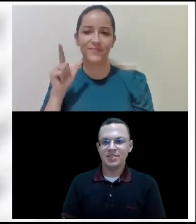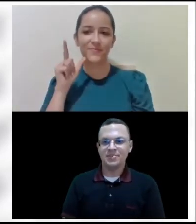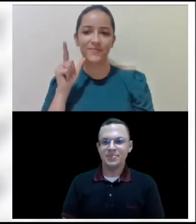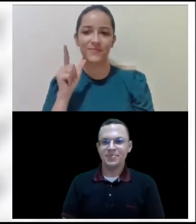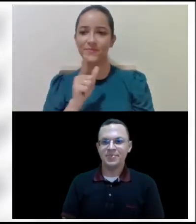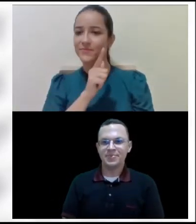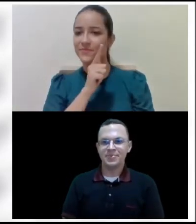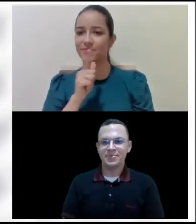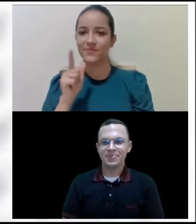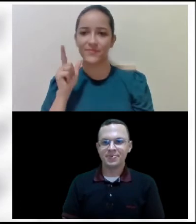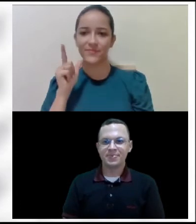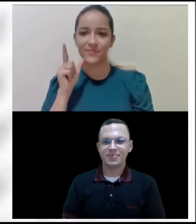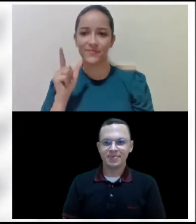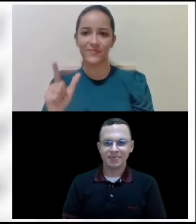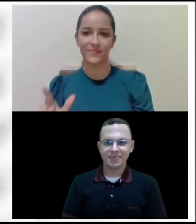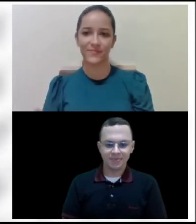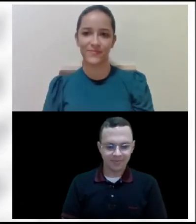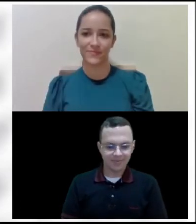Lanche.